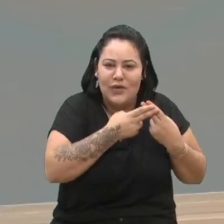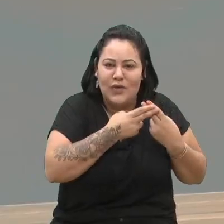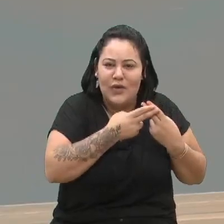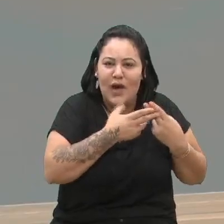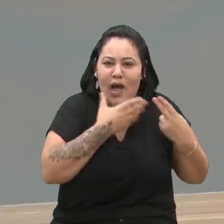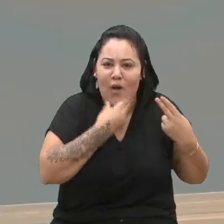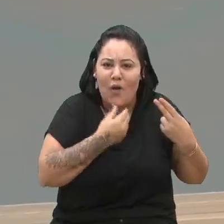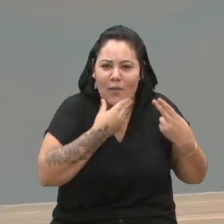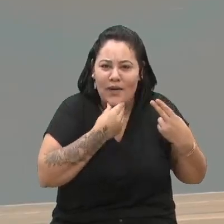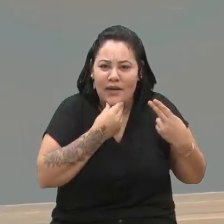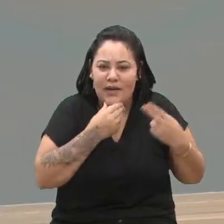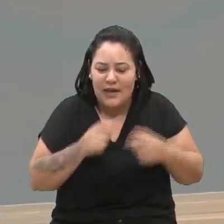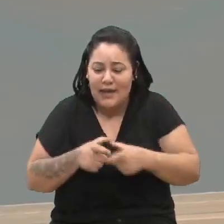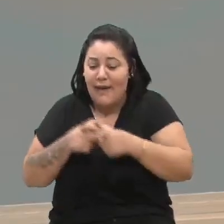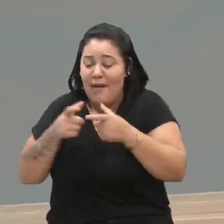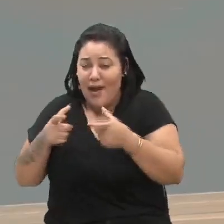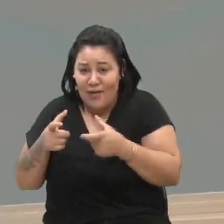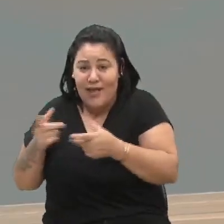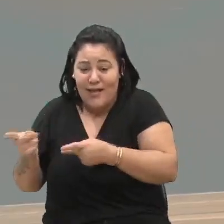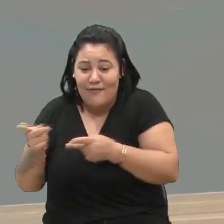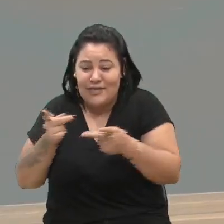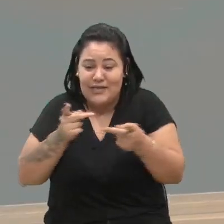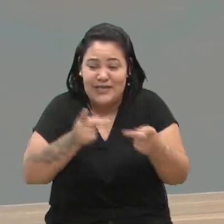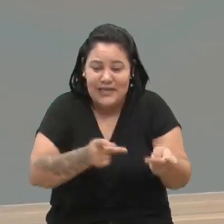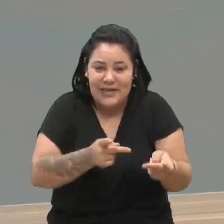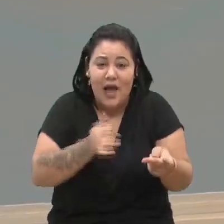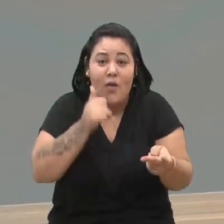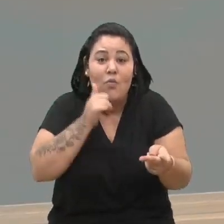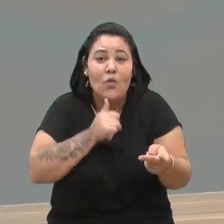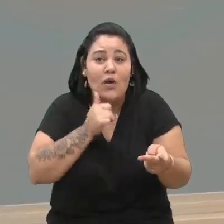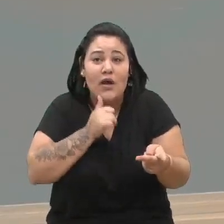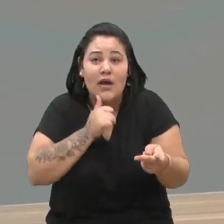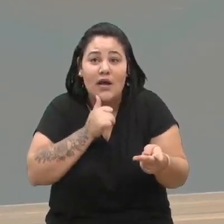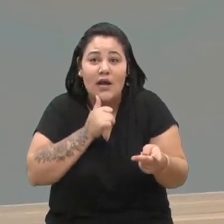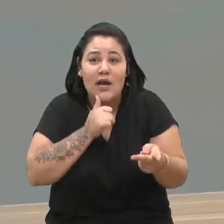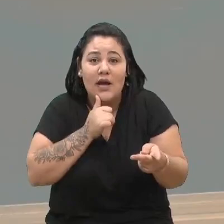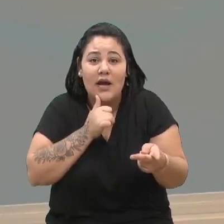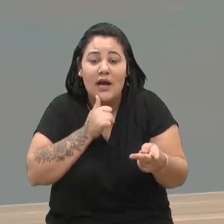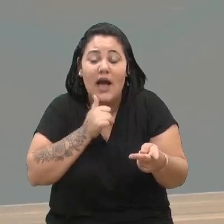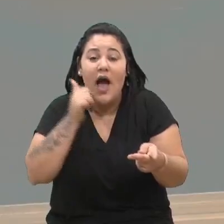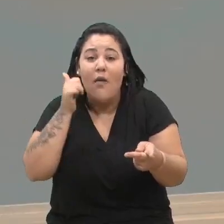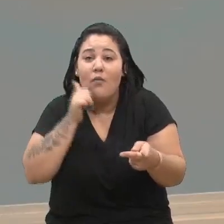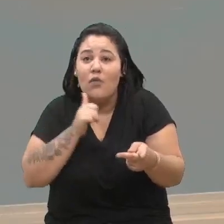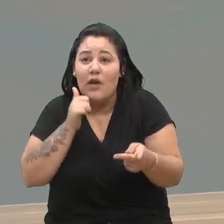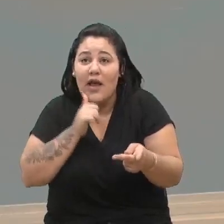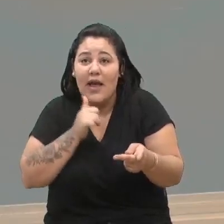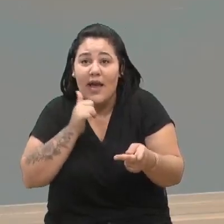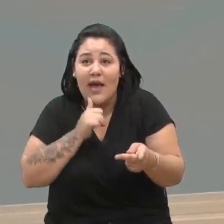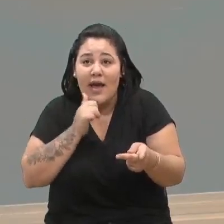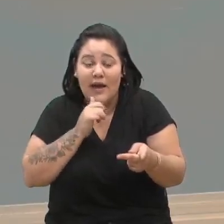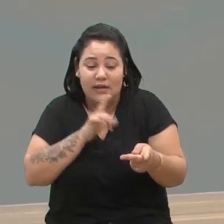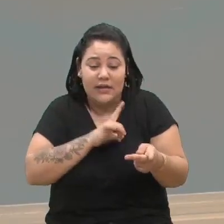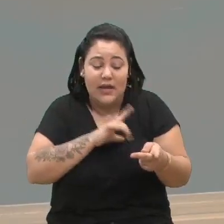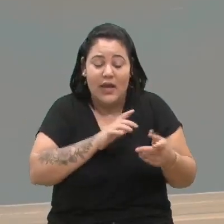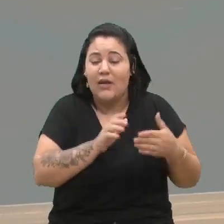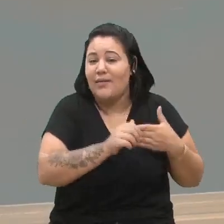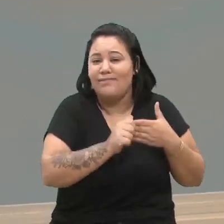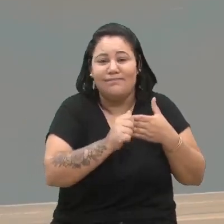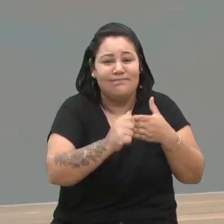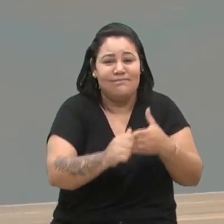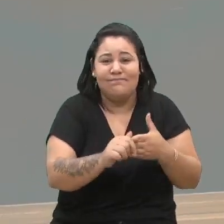visitas nos presídios são mulheres. As mulheres que estão reclusas têm muito pouco acompanhamento do seu